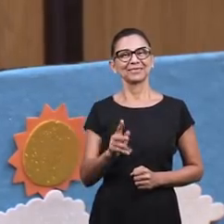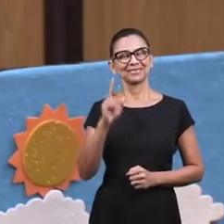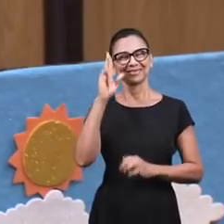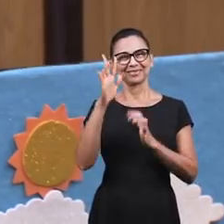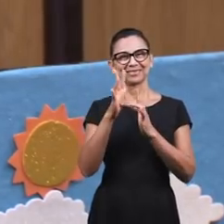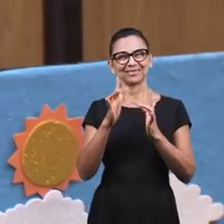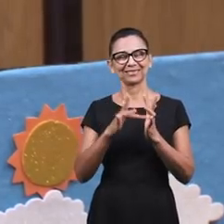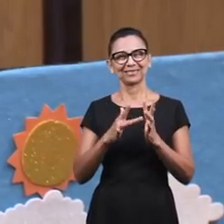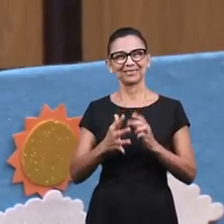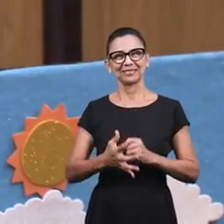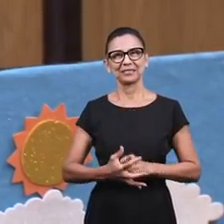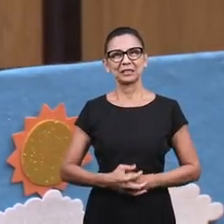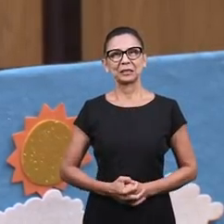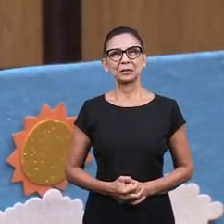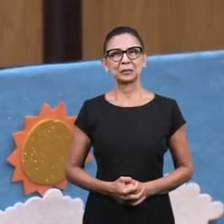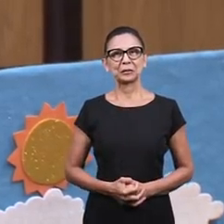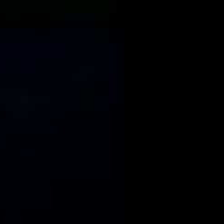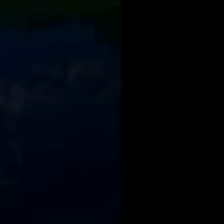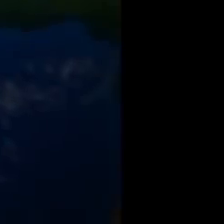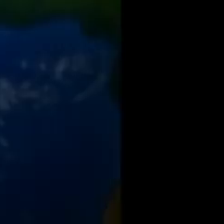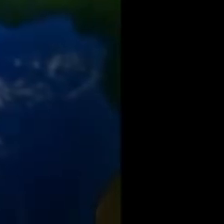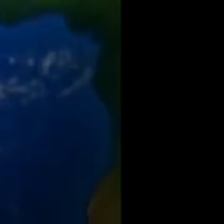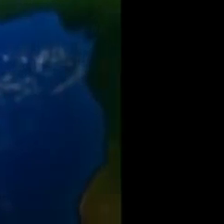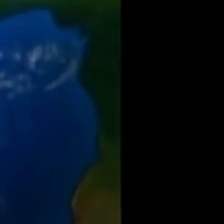todos a paz do Senhor